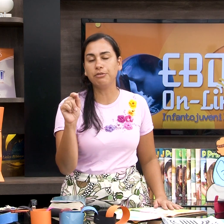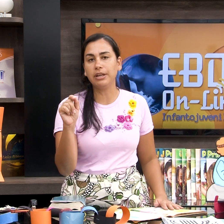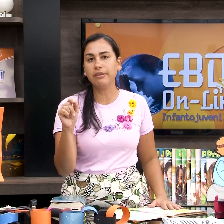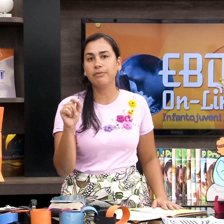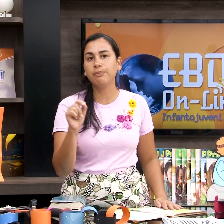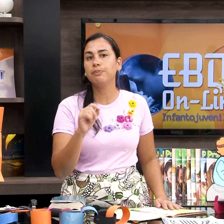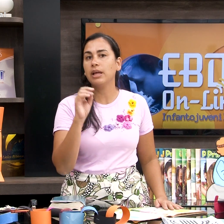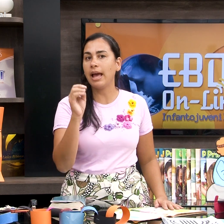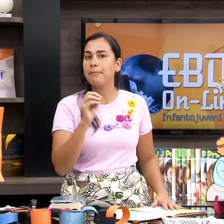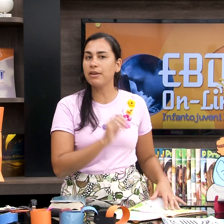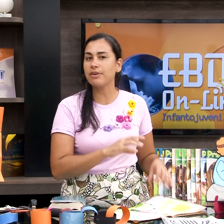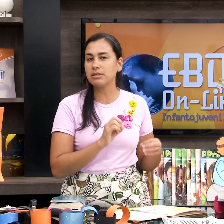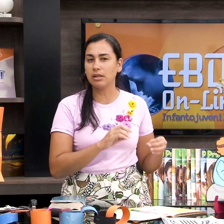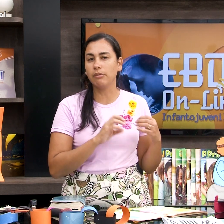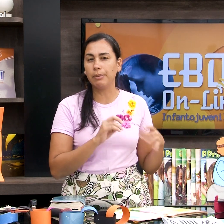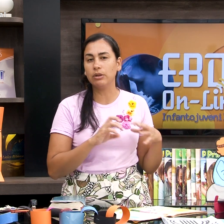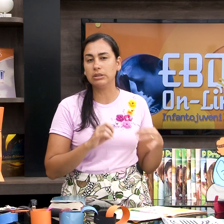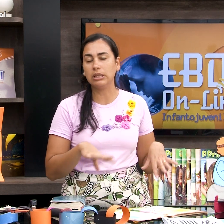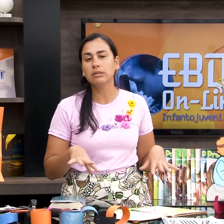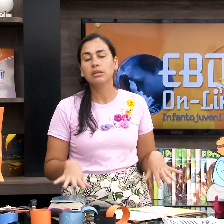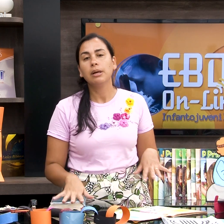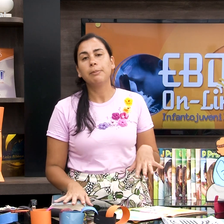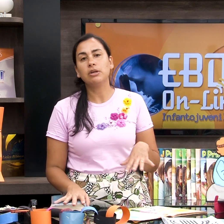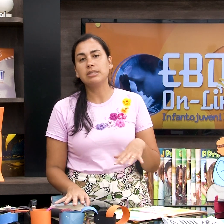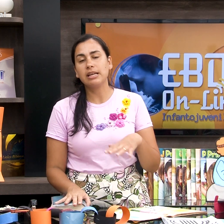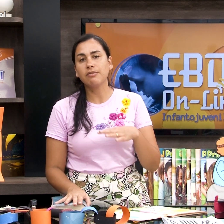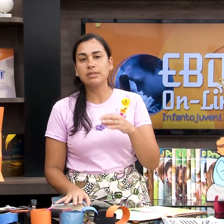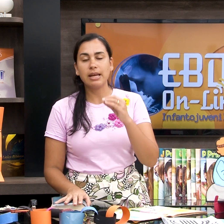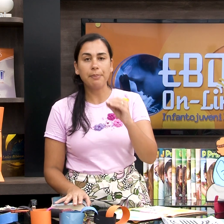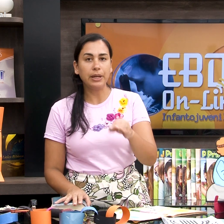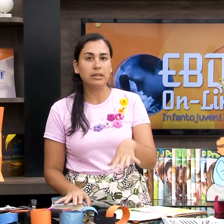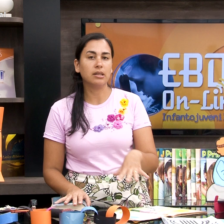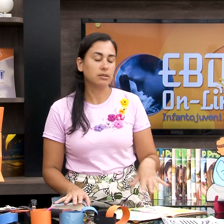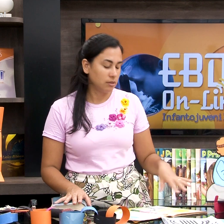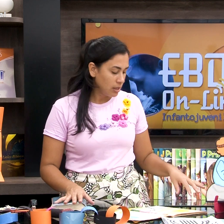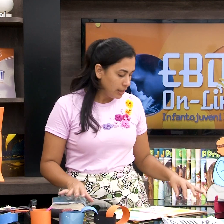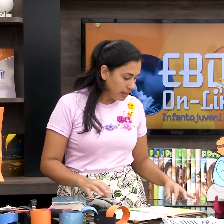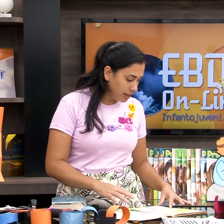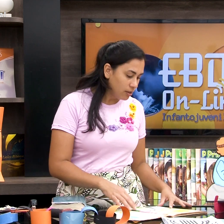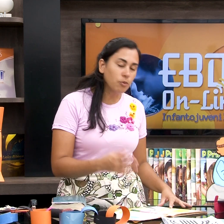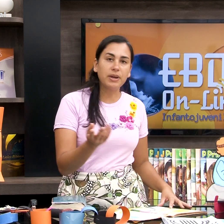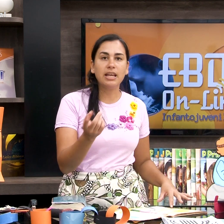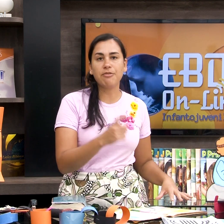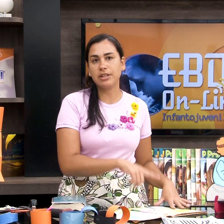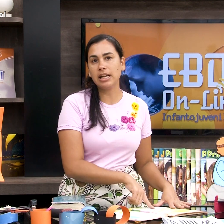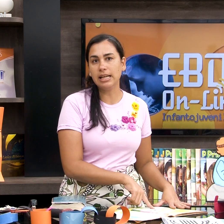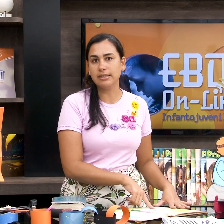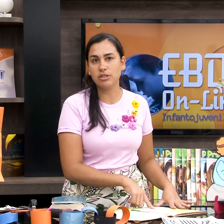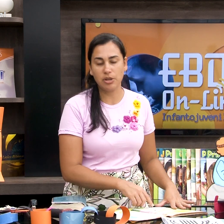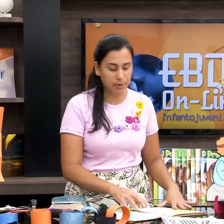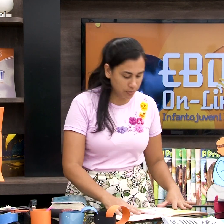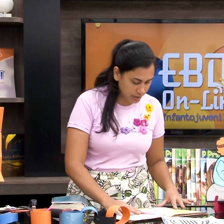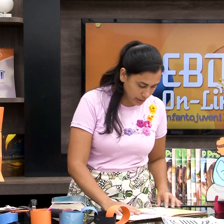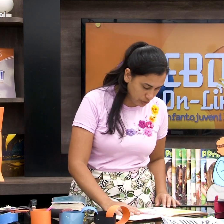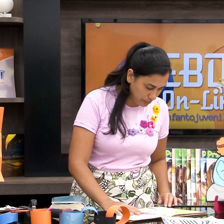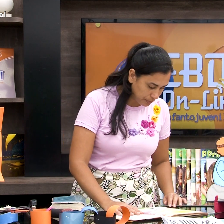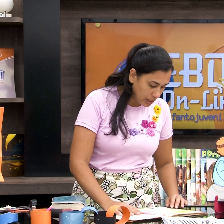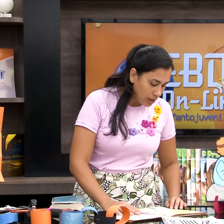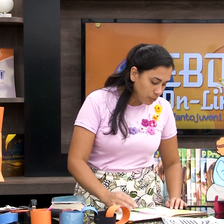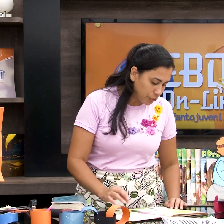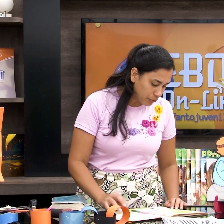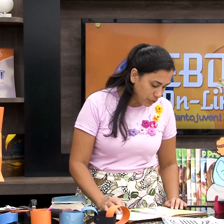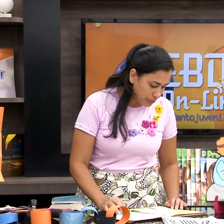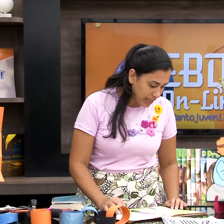você ouvir, é bem facinho a melodia, pode ser que você aprenda. E no PDF tem a letra, eu deixei para